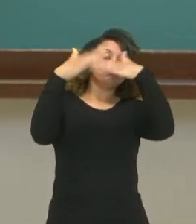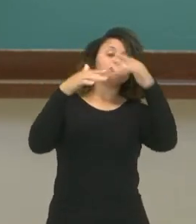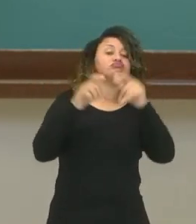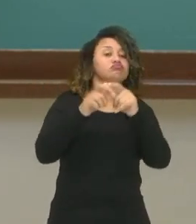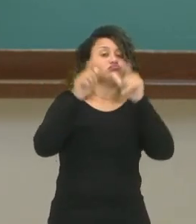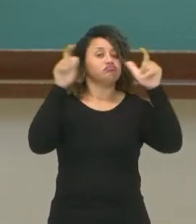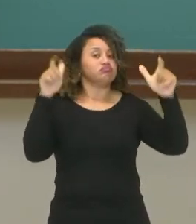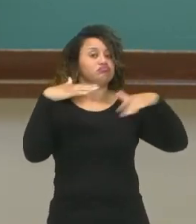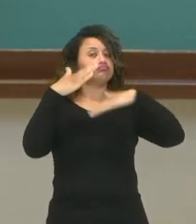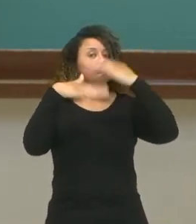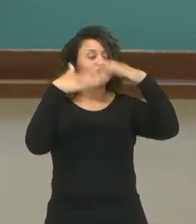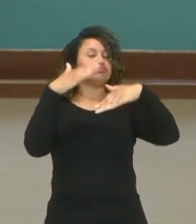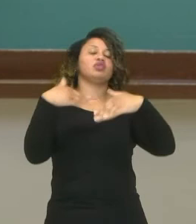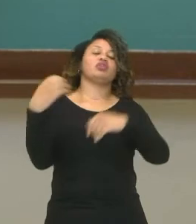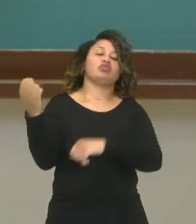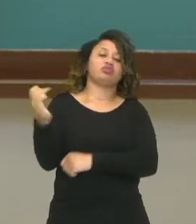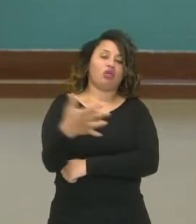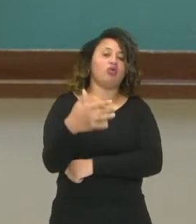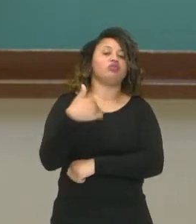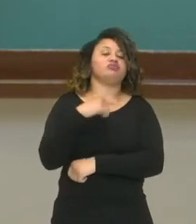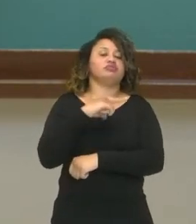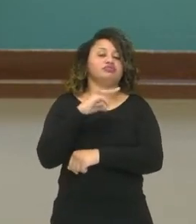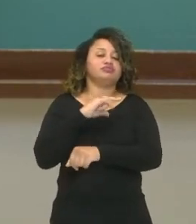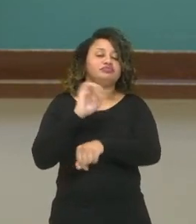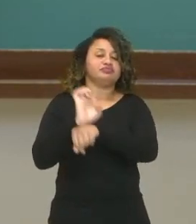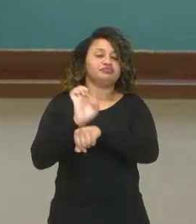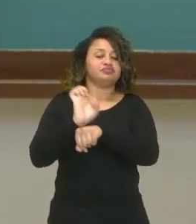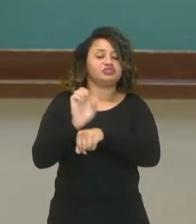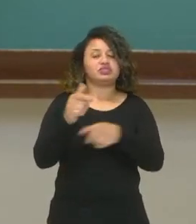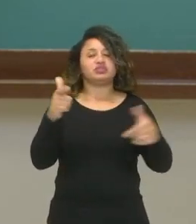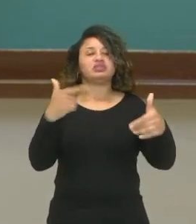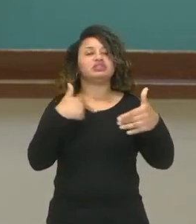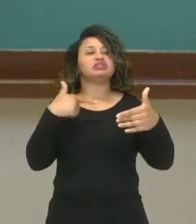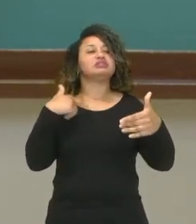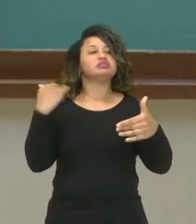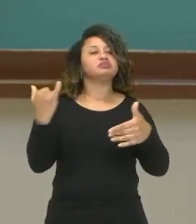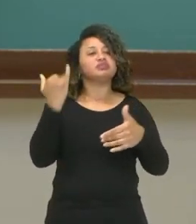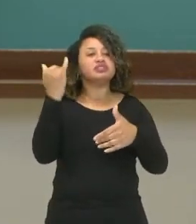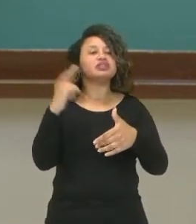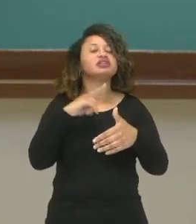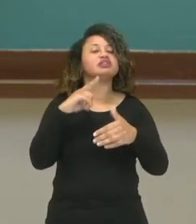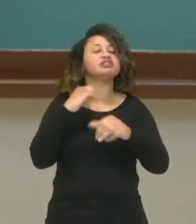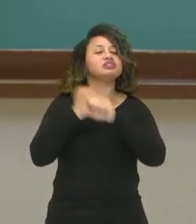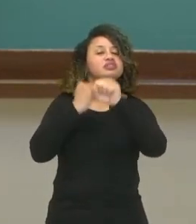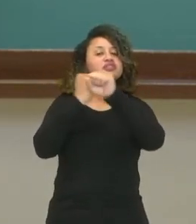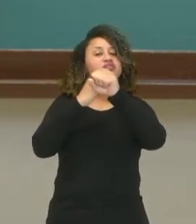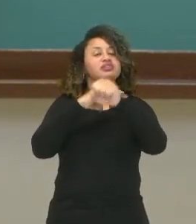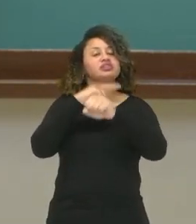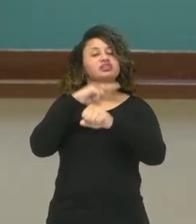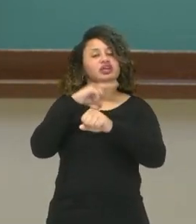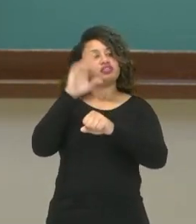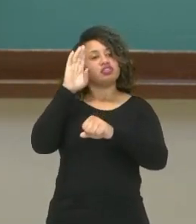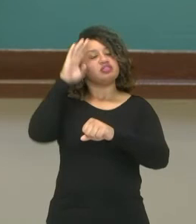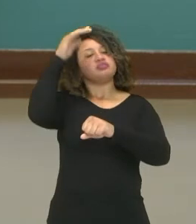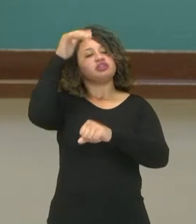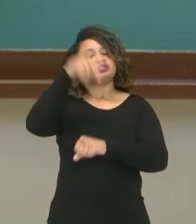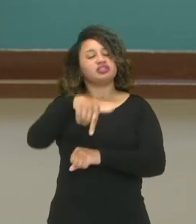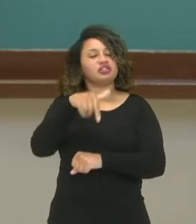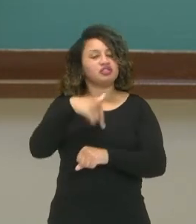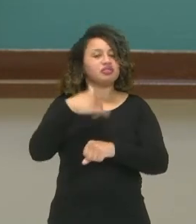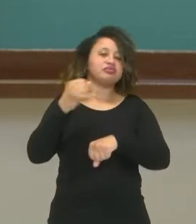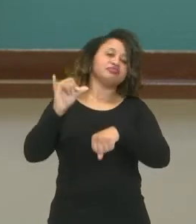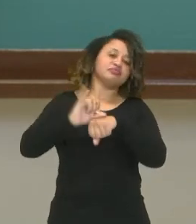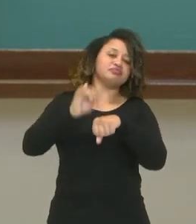progresso do Paraná, de modernidade do estado, grandes obras principalmente na capital. Nesse cenário de destaque